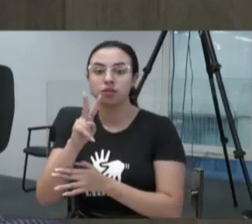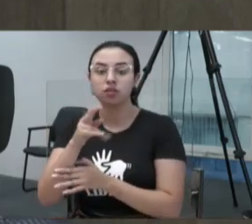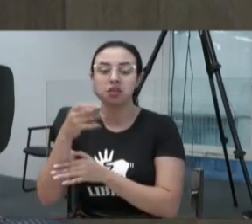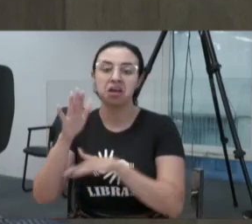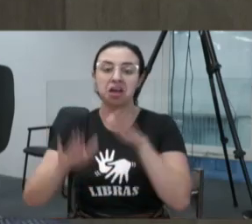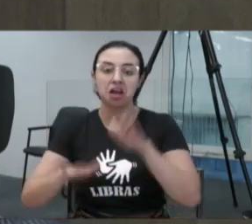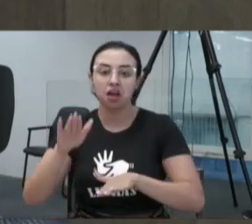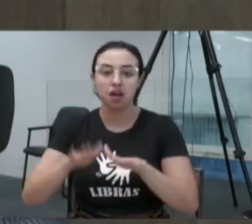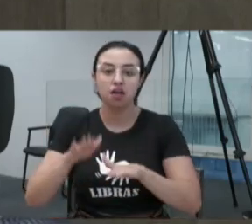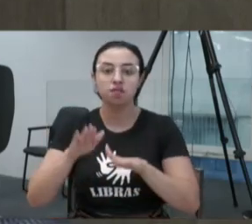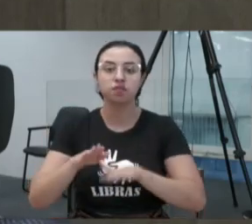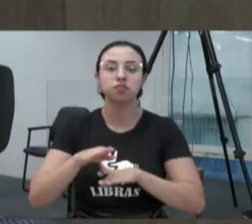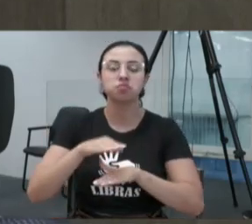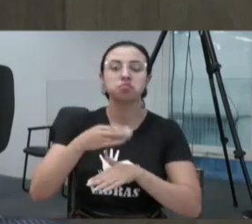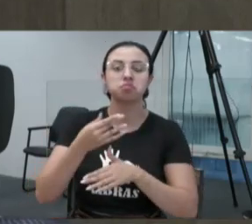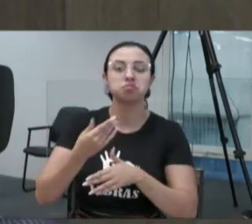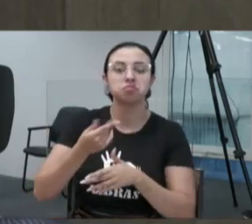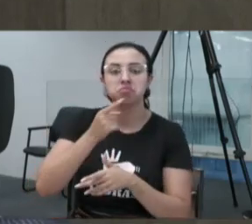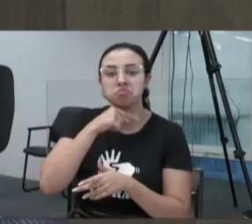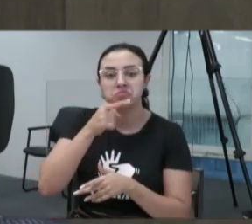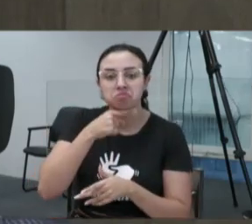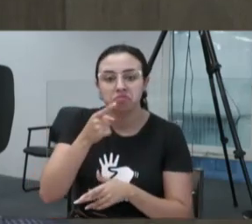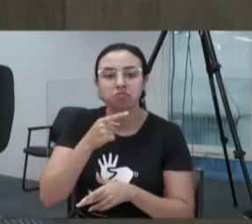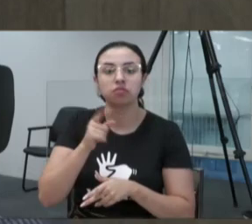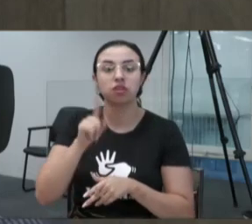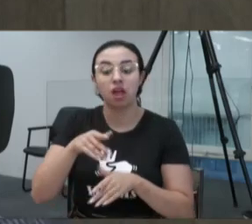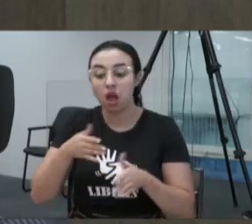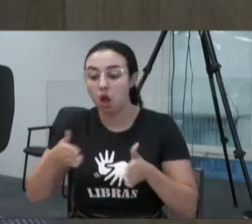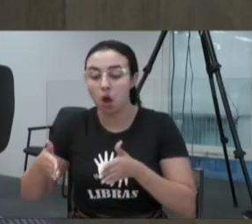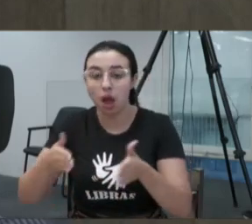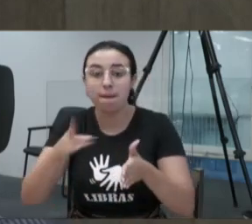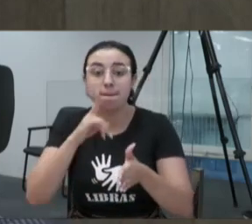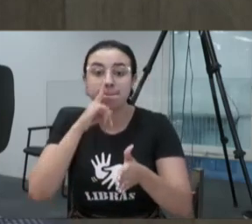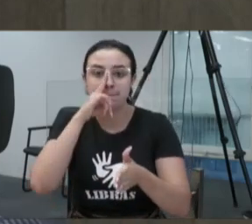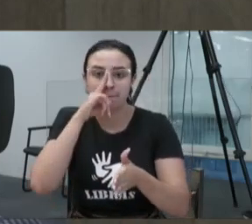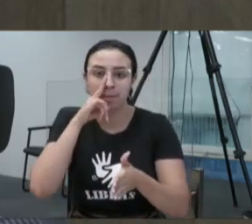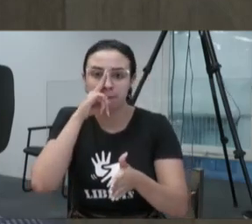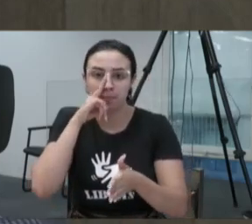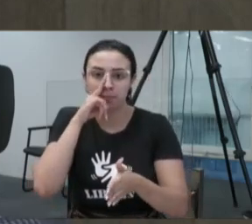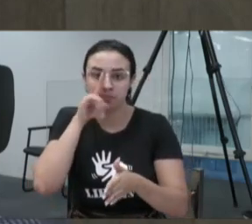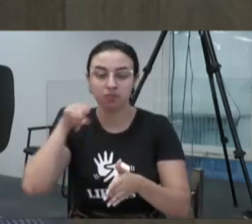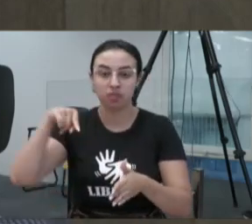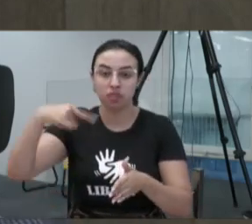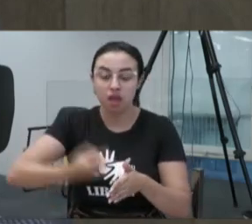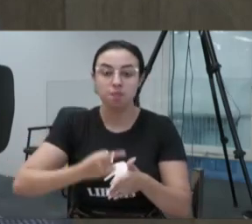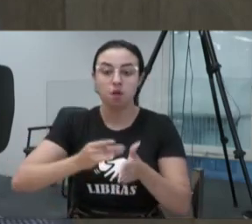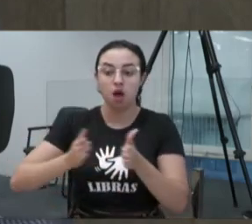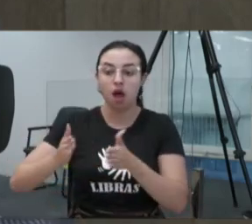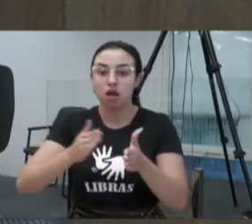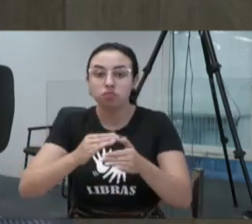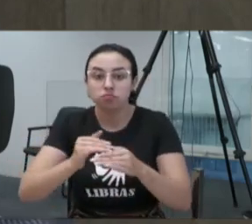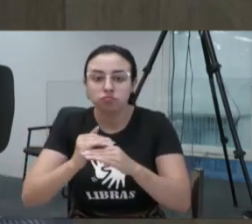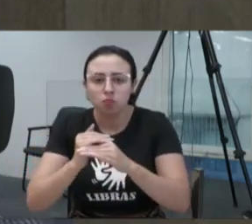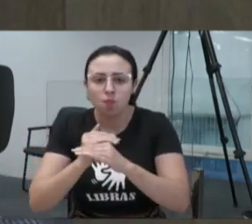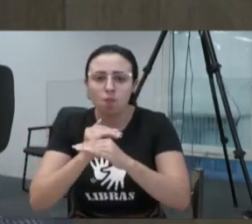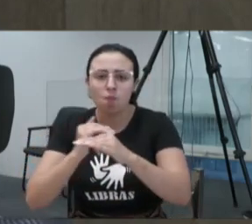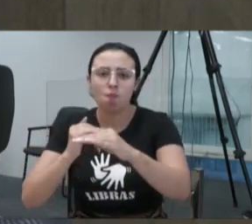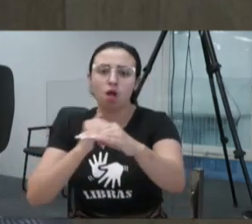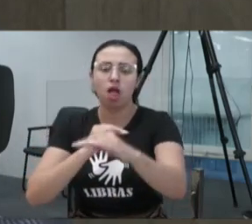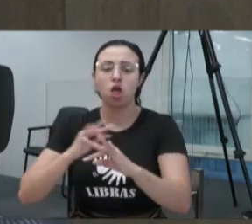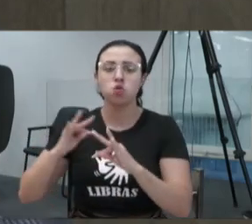geralmente soltam, vão ficando, e se torna a via perigosa. Então, após essa recomposição, toda aquela região ali vai